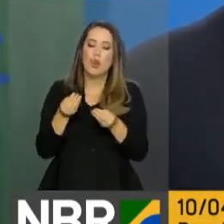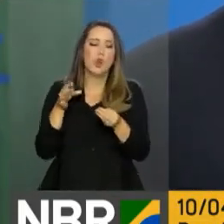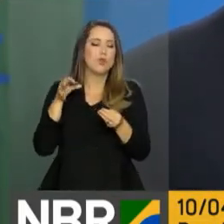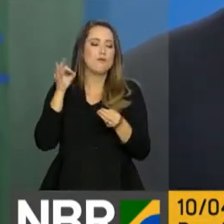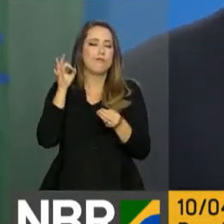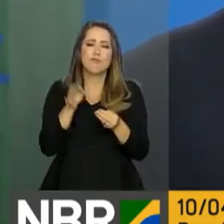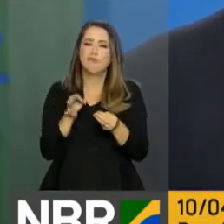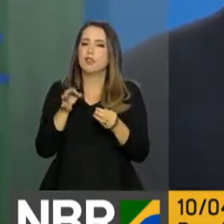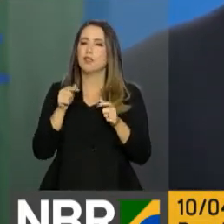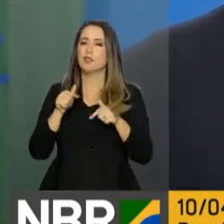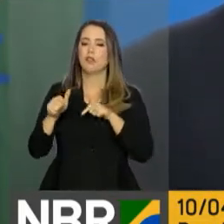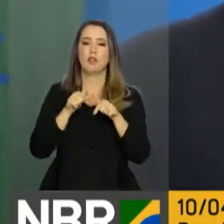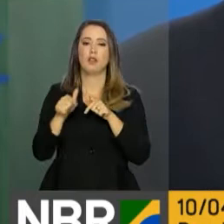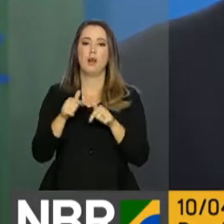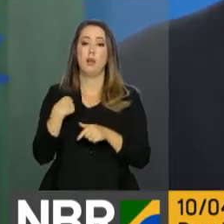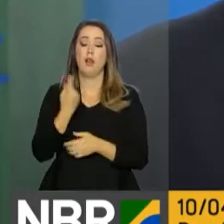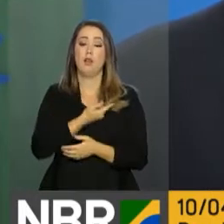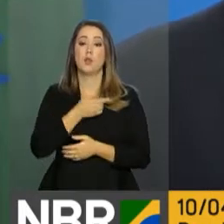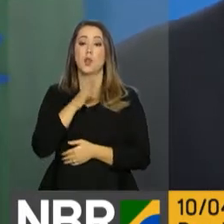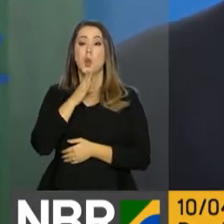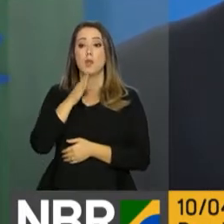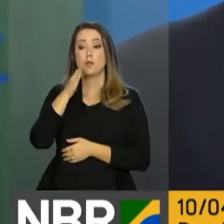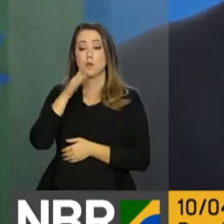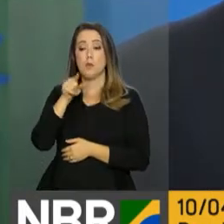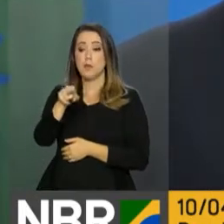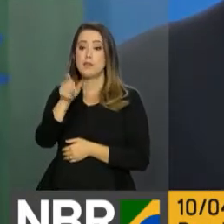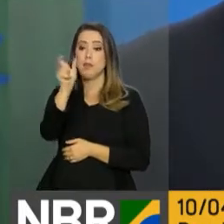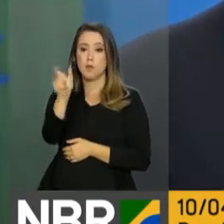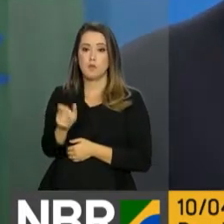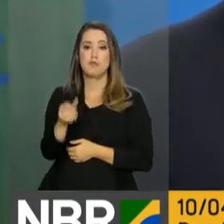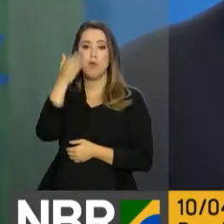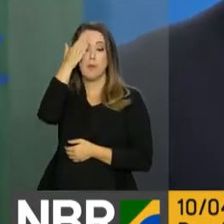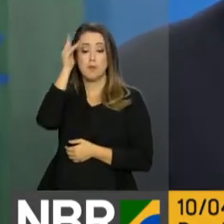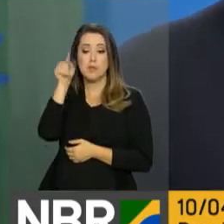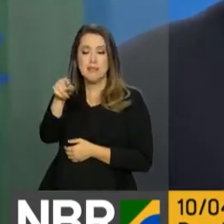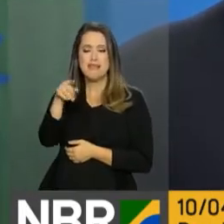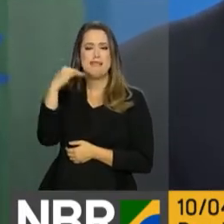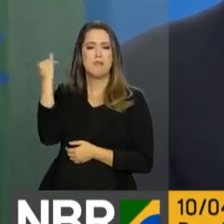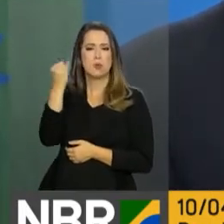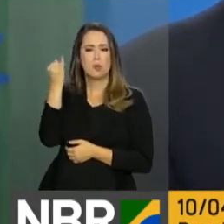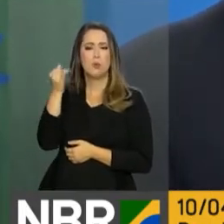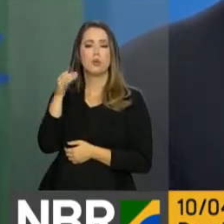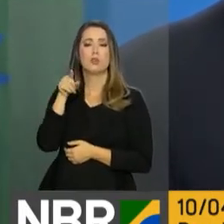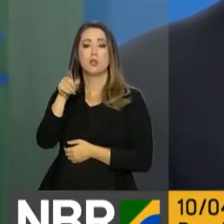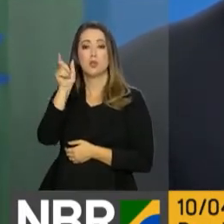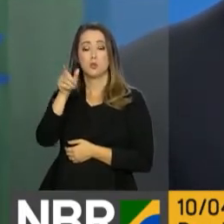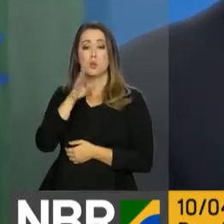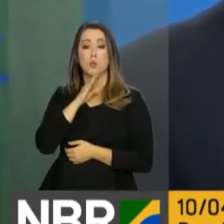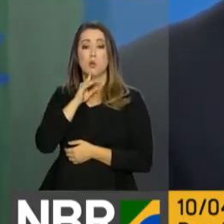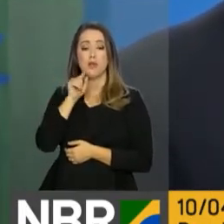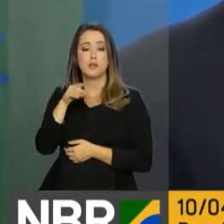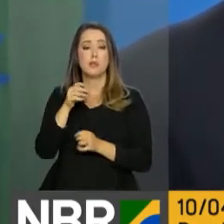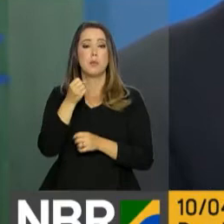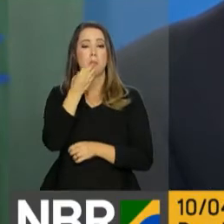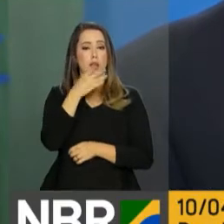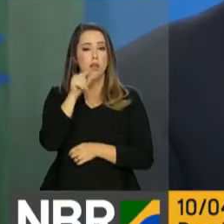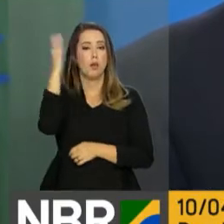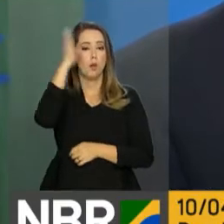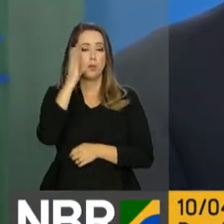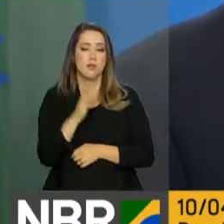êxito. Nós temos nele um conhecedor da educação no Brasil e, sobretudo, uma figura, um